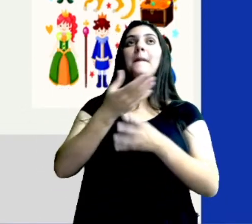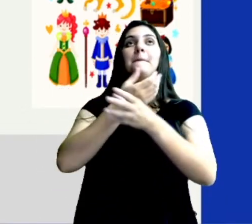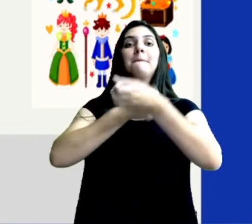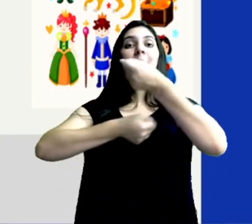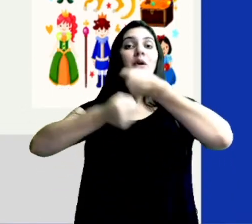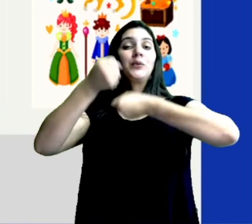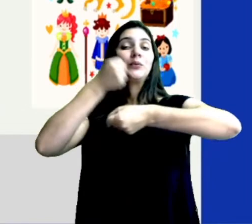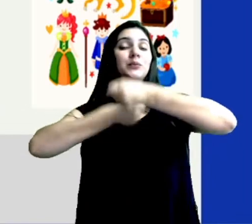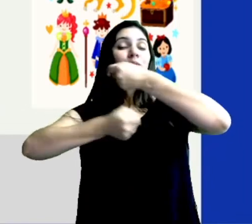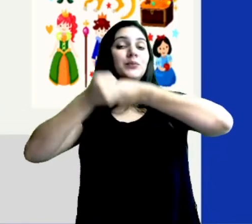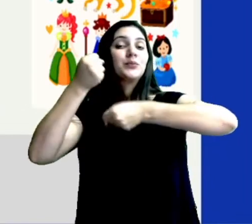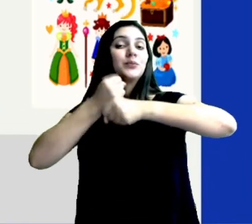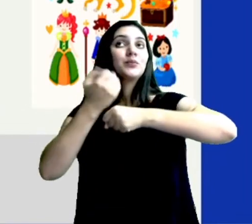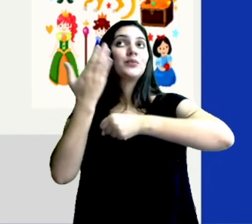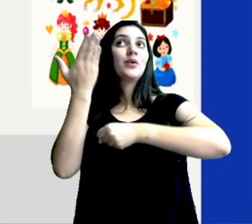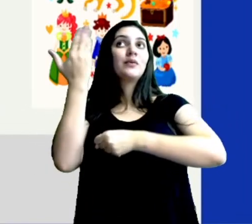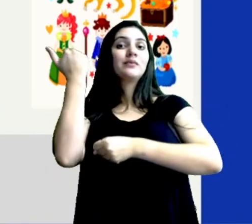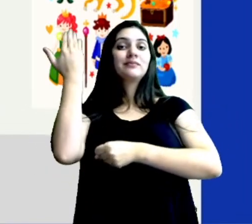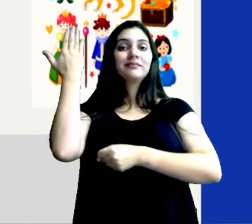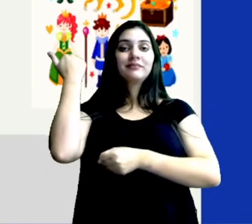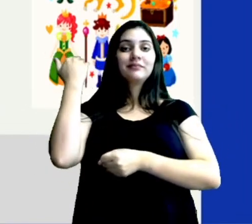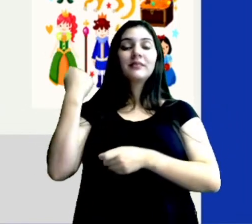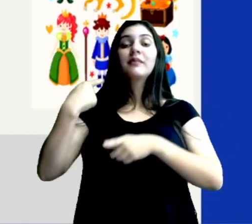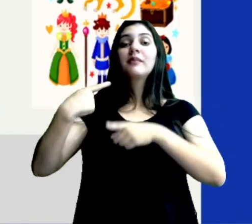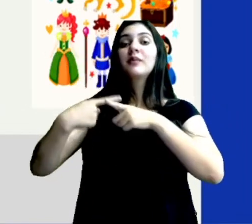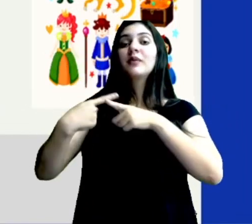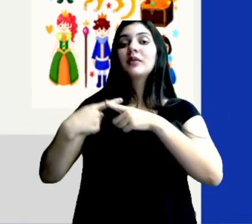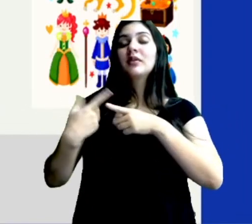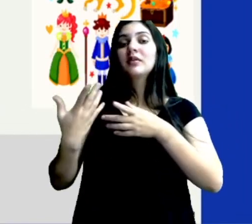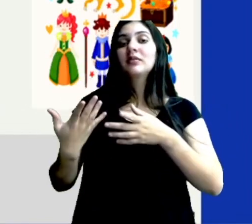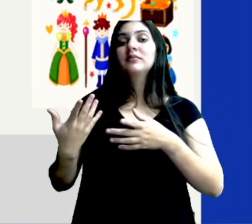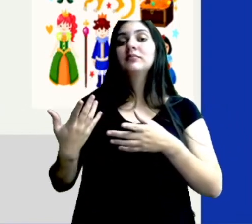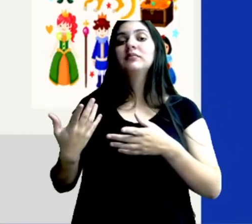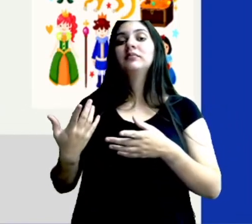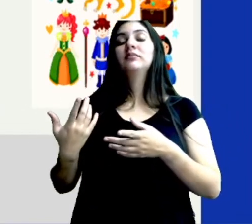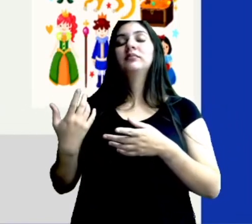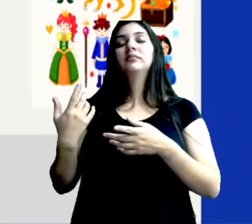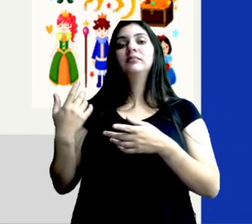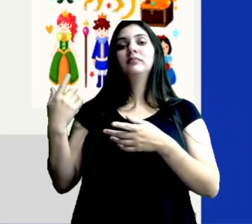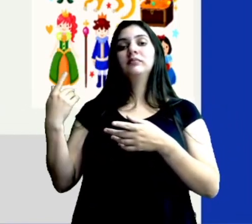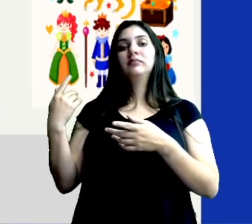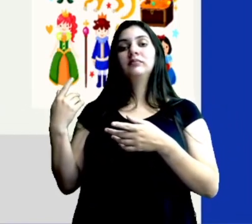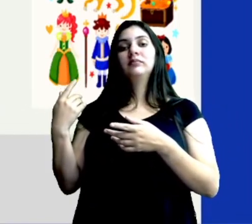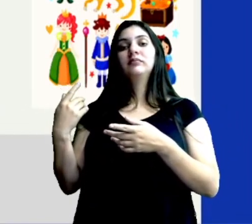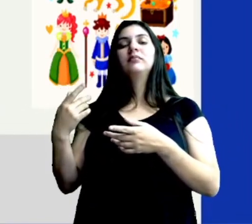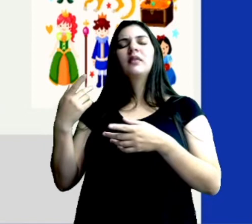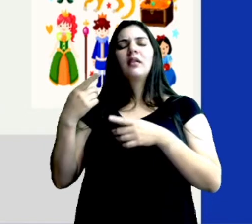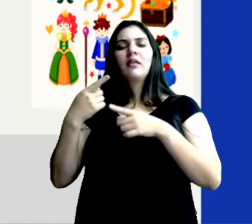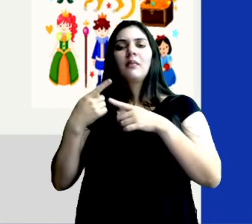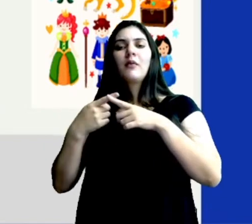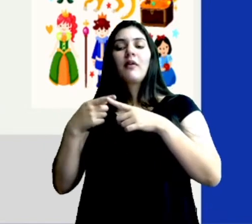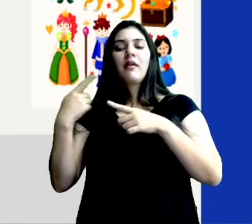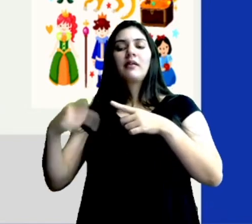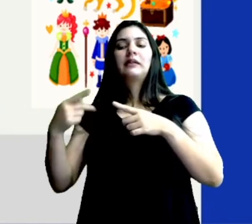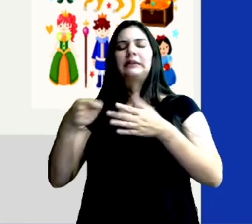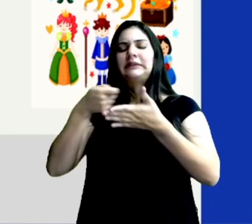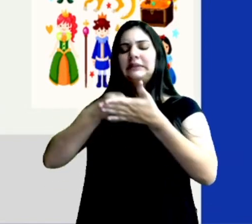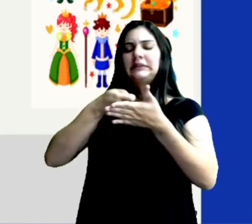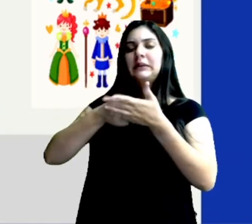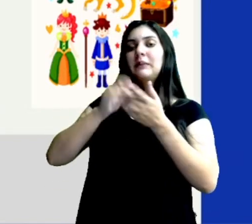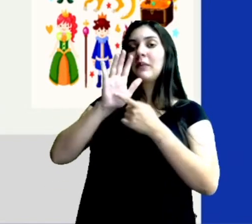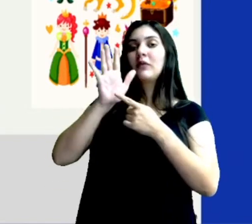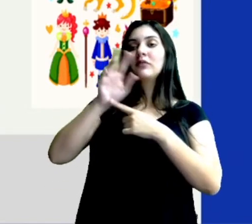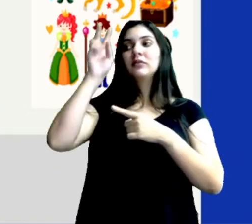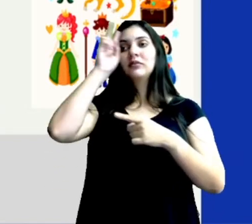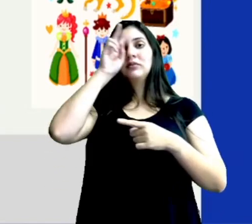e muitos anos atrás. Por quê? Porque ela tenta mostrar essa história,